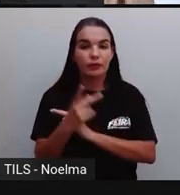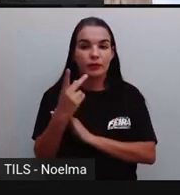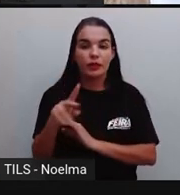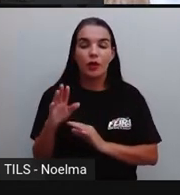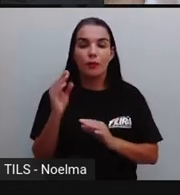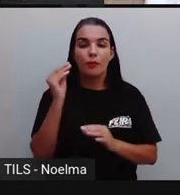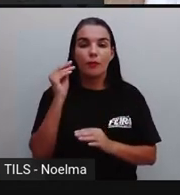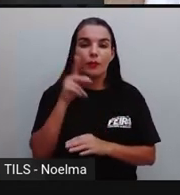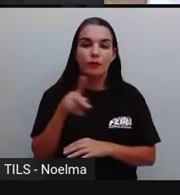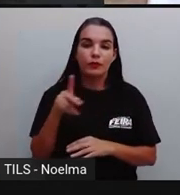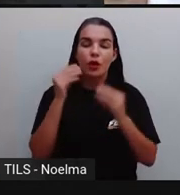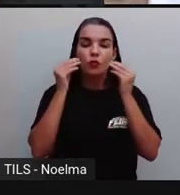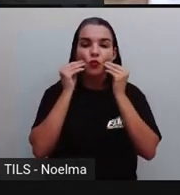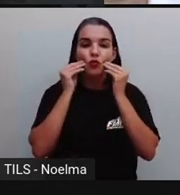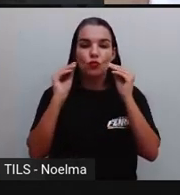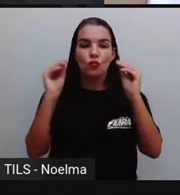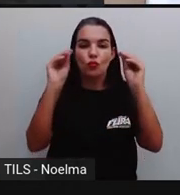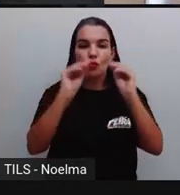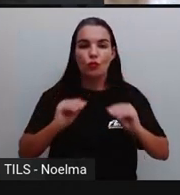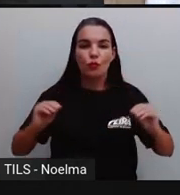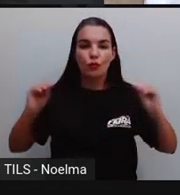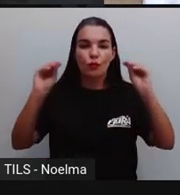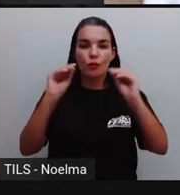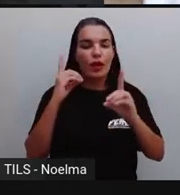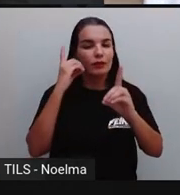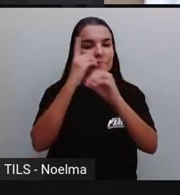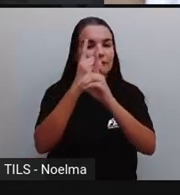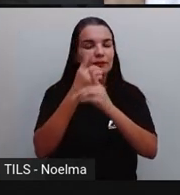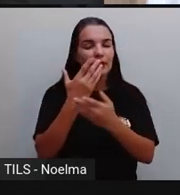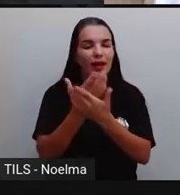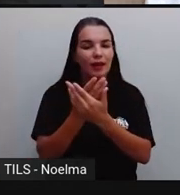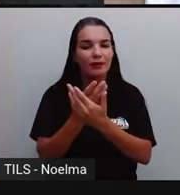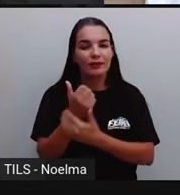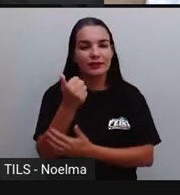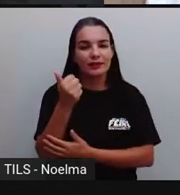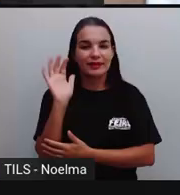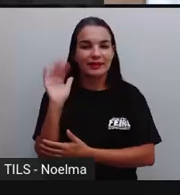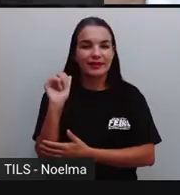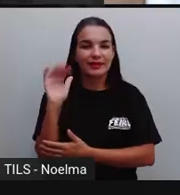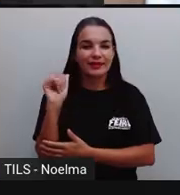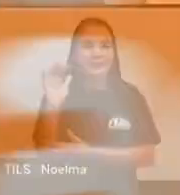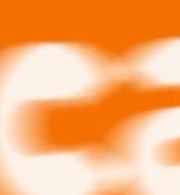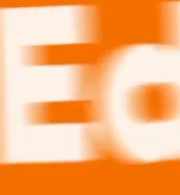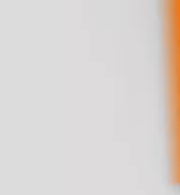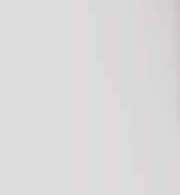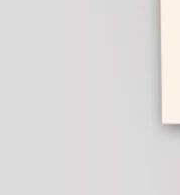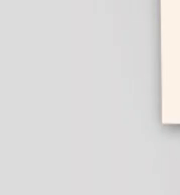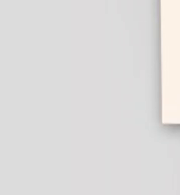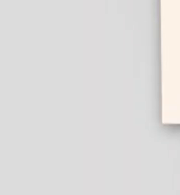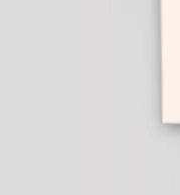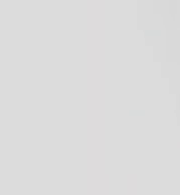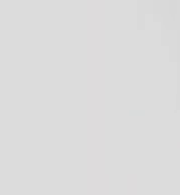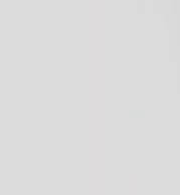bom? Segundo ano, um beijo, até a próxima aula, tchau, tchau! Música.